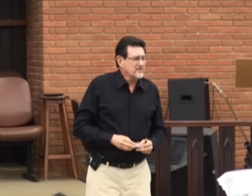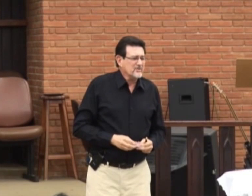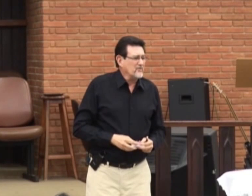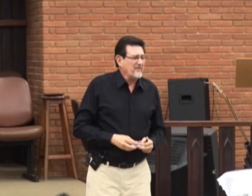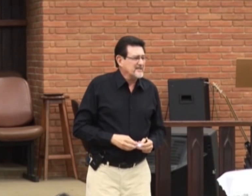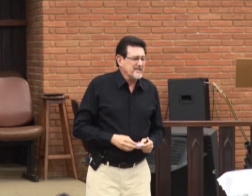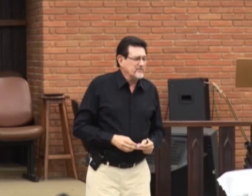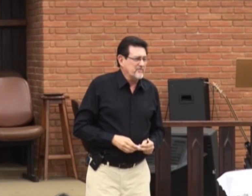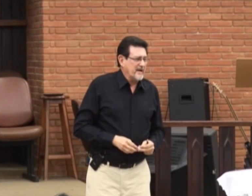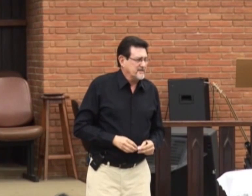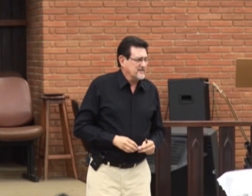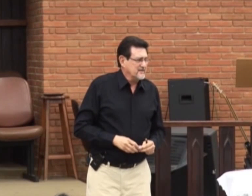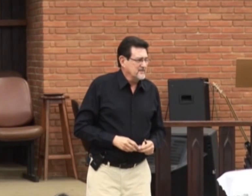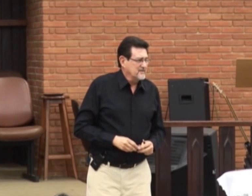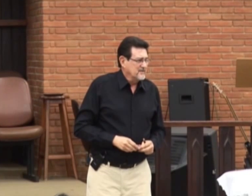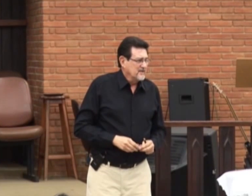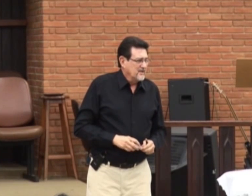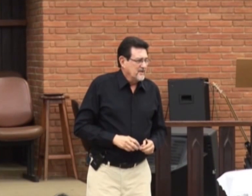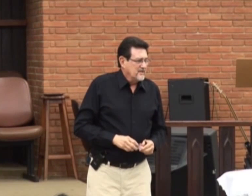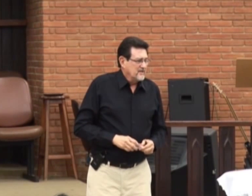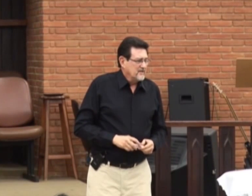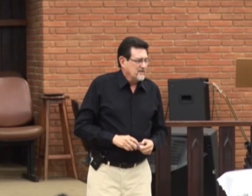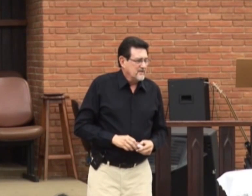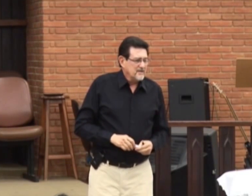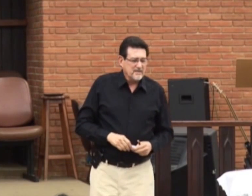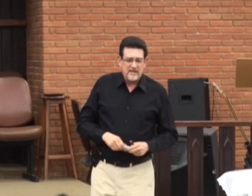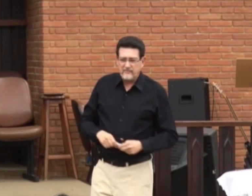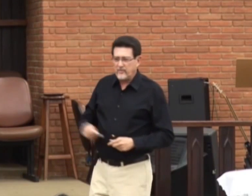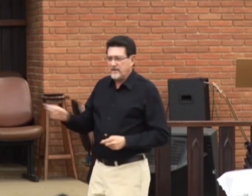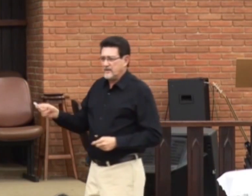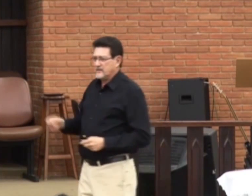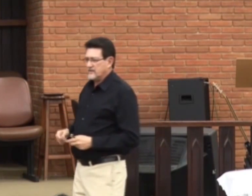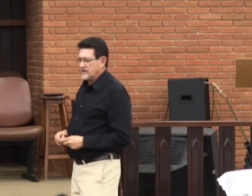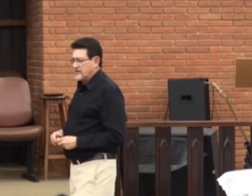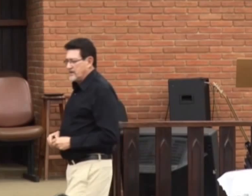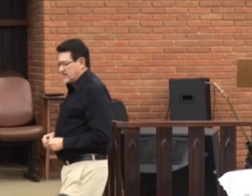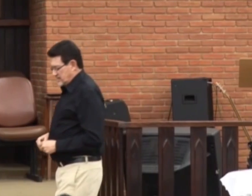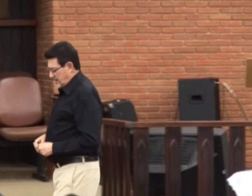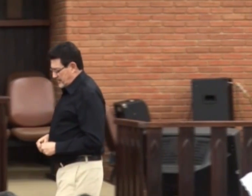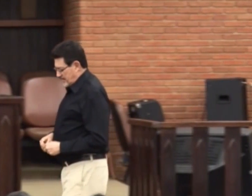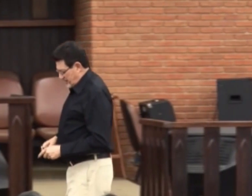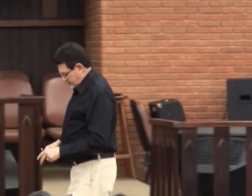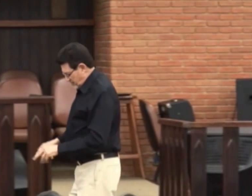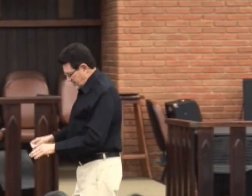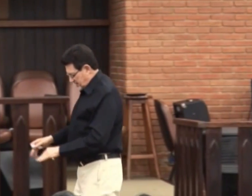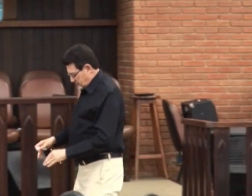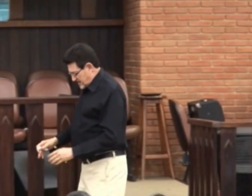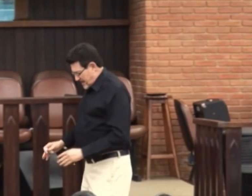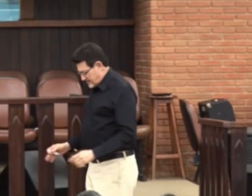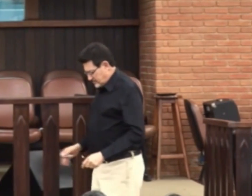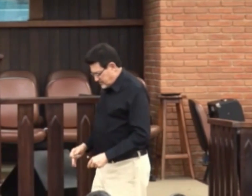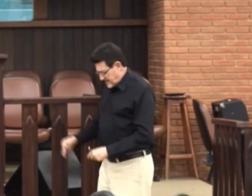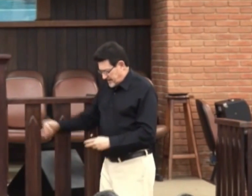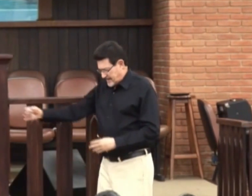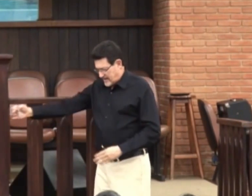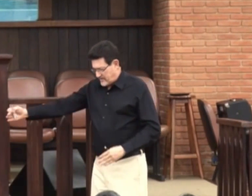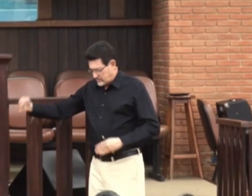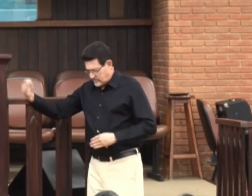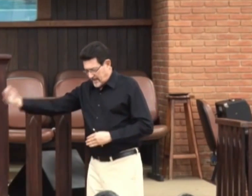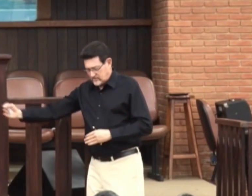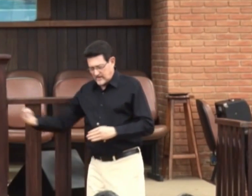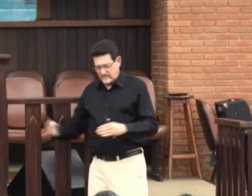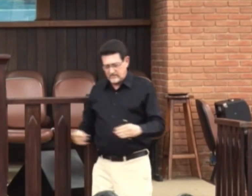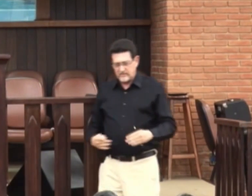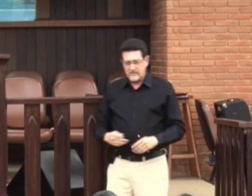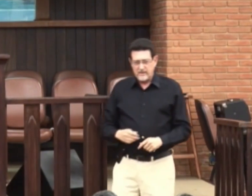Ele disse: eu estou vazio demais. E ele foi. Chegaram lá, os dois se ajoelharam, pé da cama,